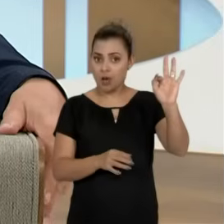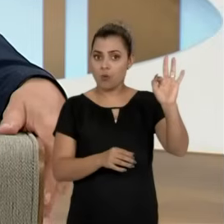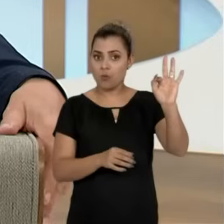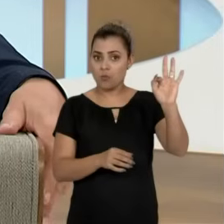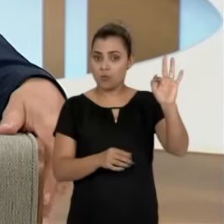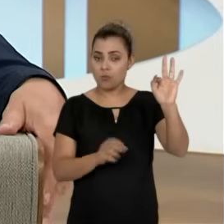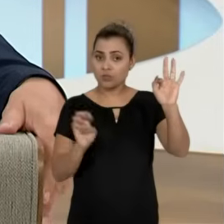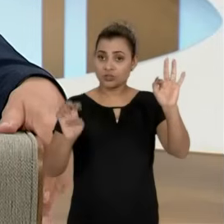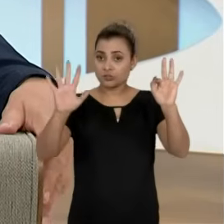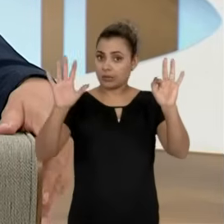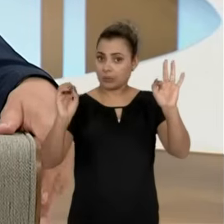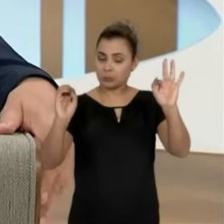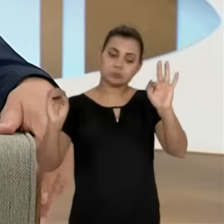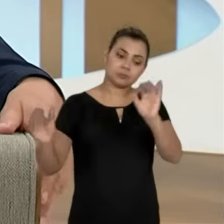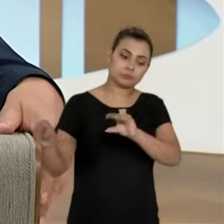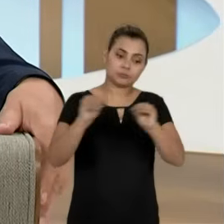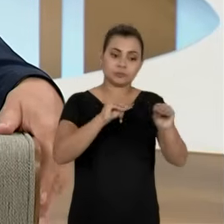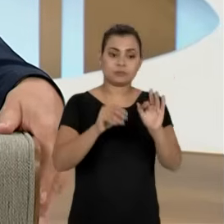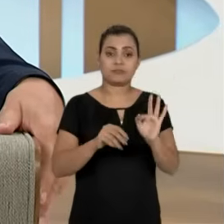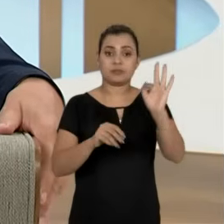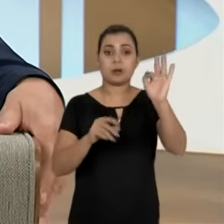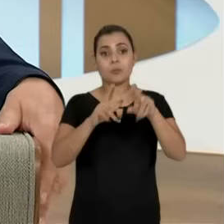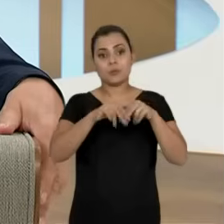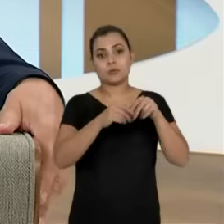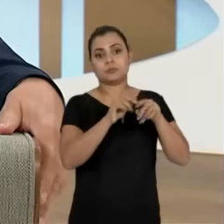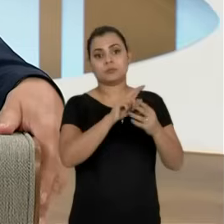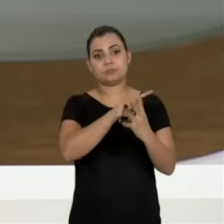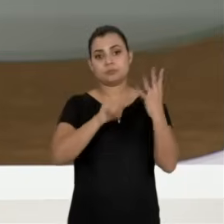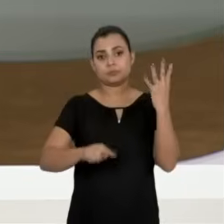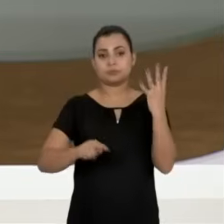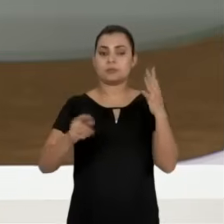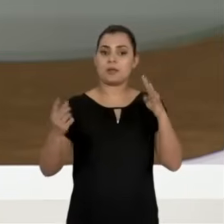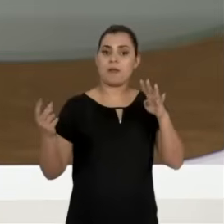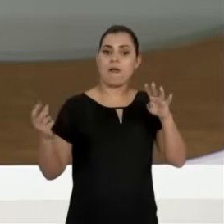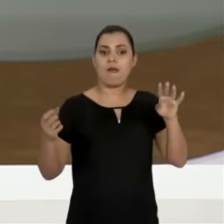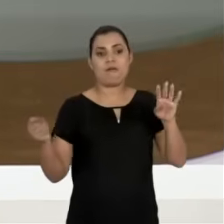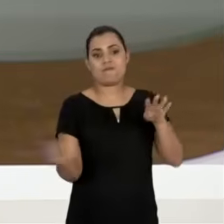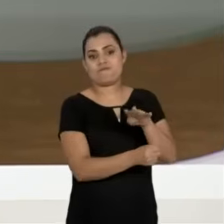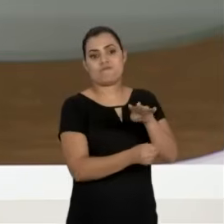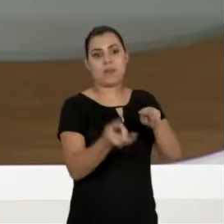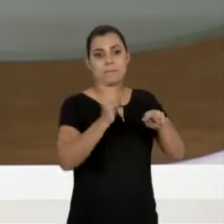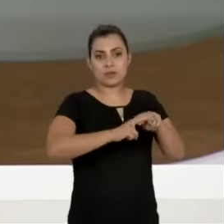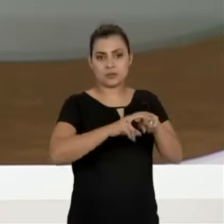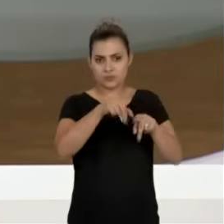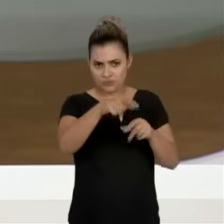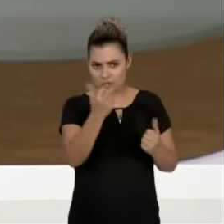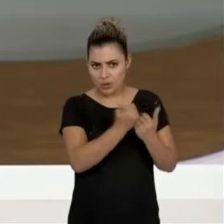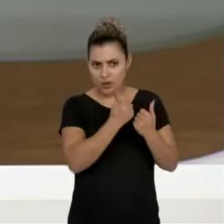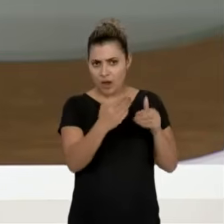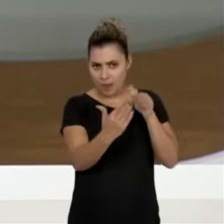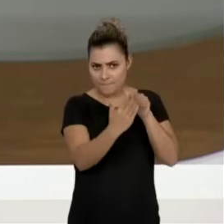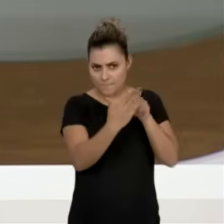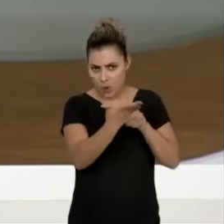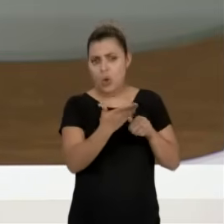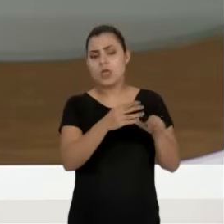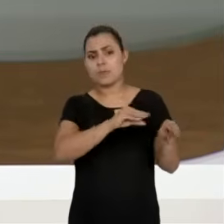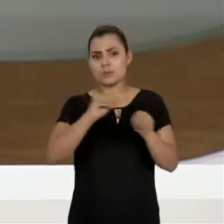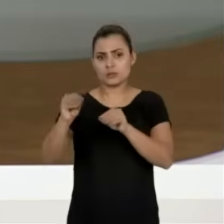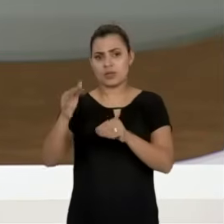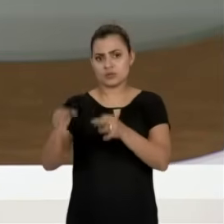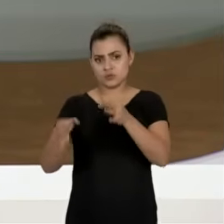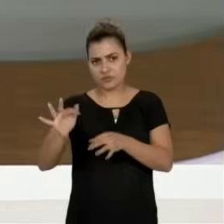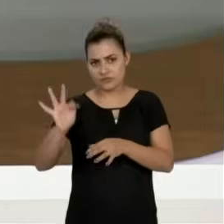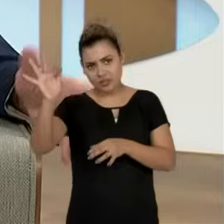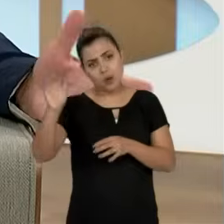investigação que levou à prisão dos brigadistas. A minha pergunta é, o senhor é a favor da migração deste caso para a